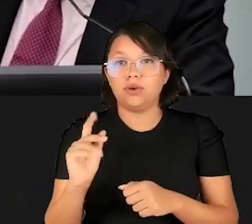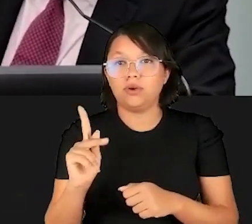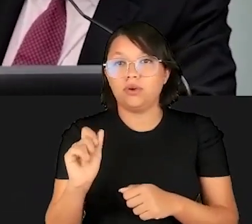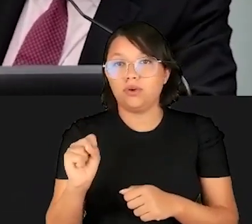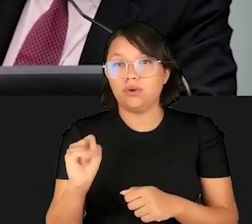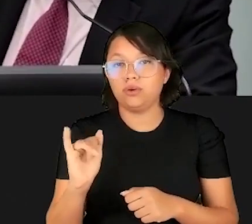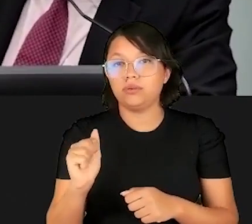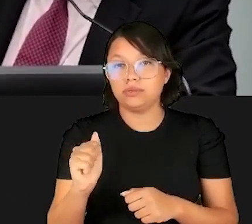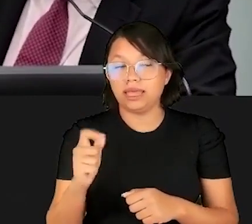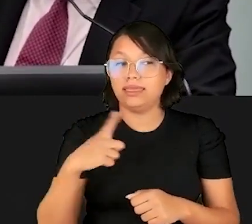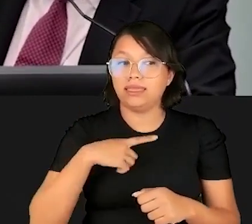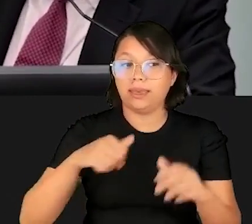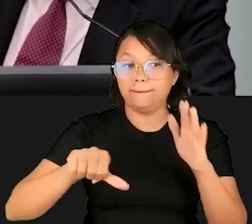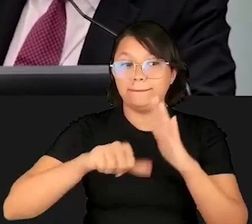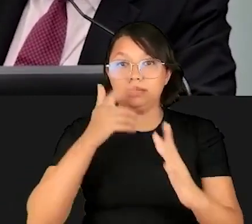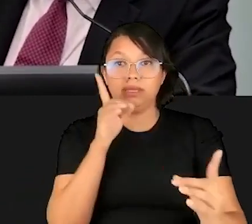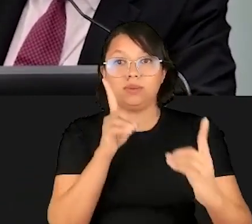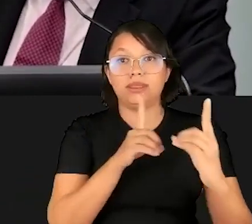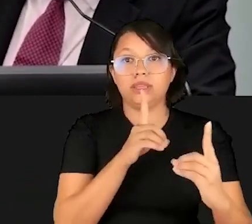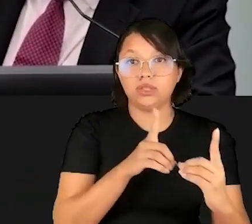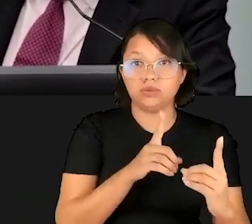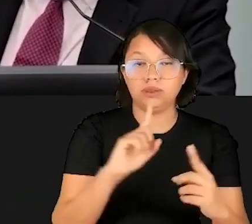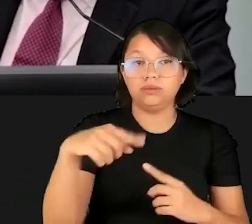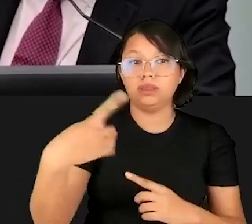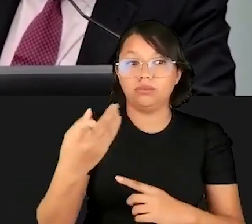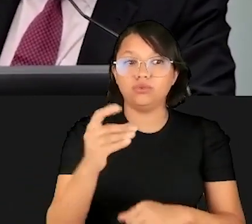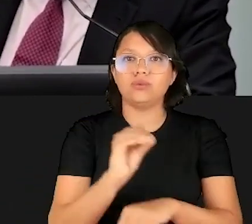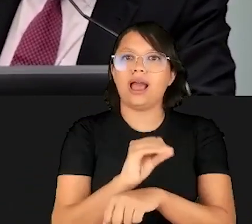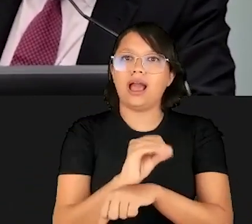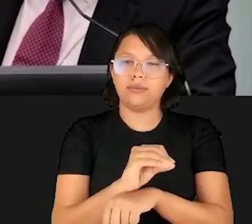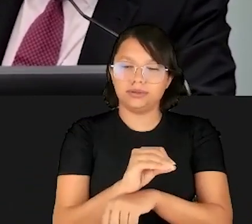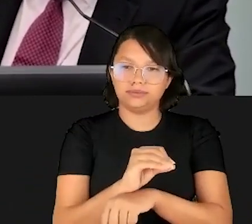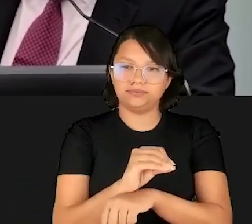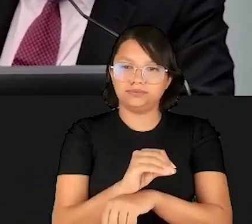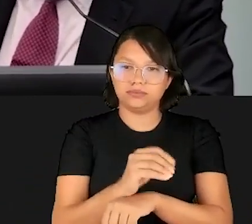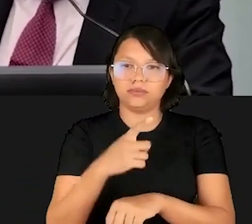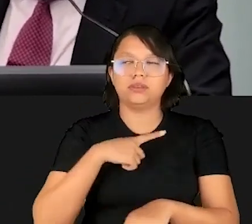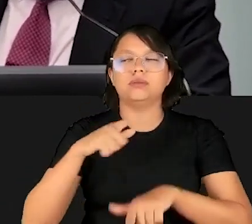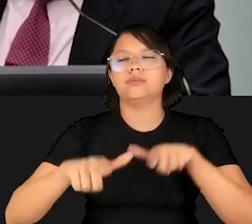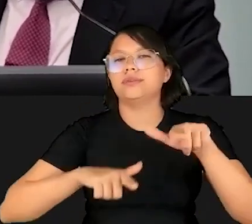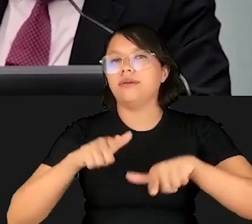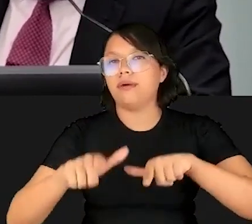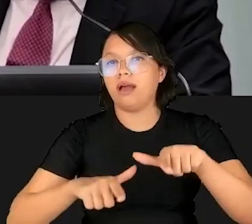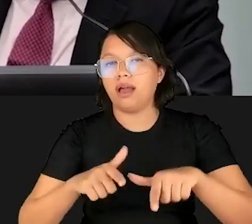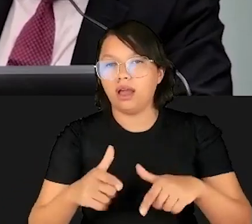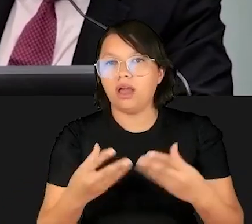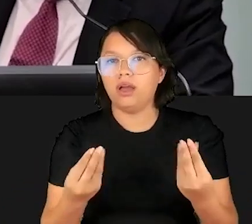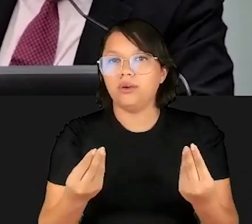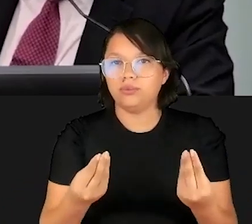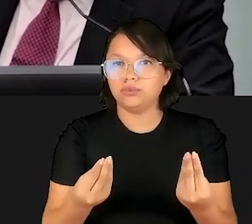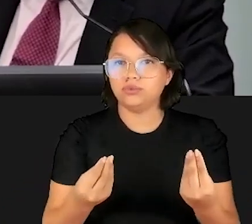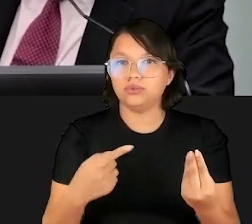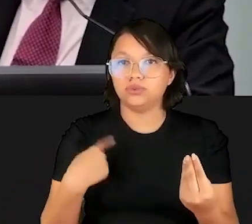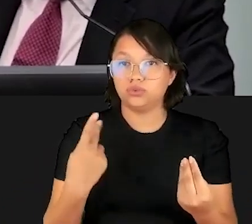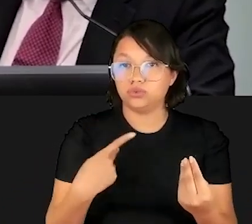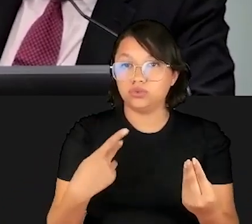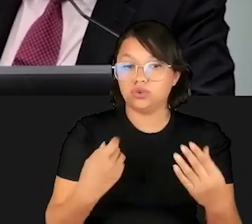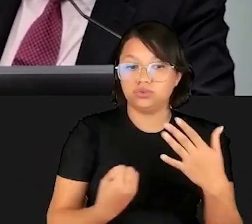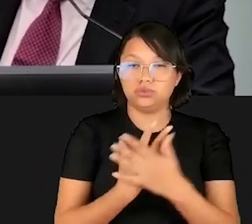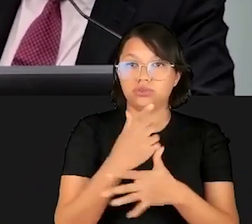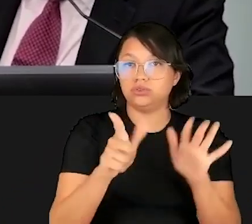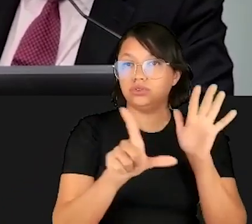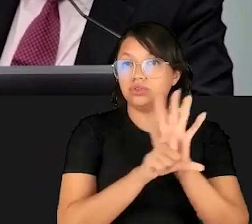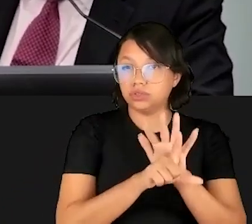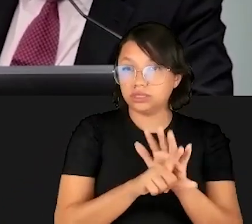da primeira consulta e você tem o momento do tratamento. Nós temos trabalhado nisso e os nossos legisladores têm,